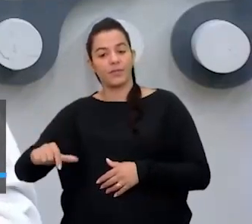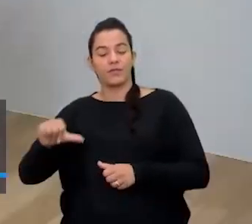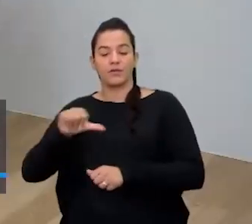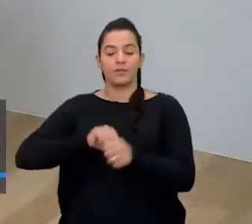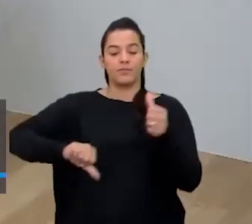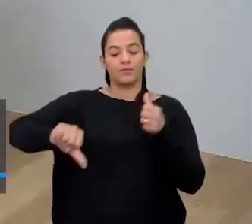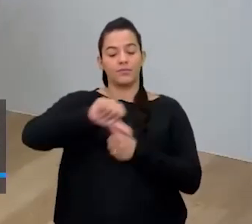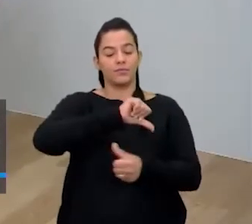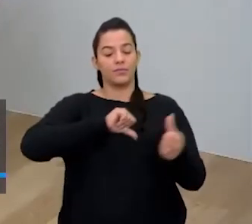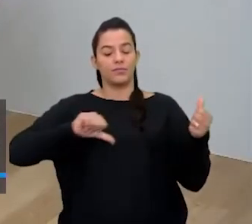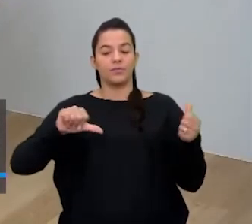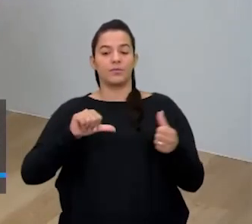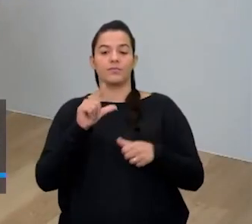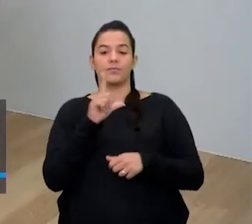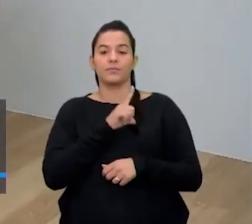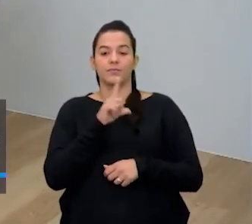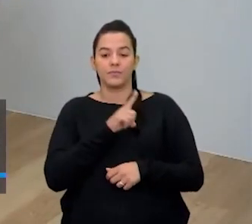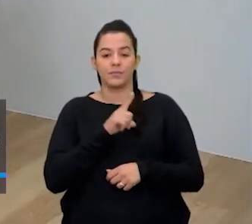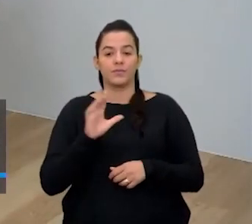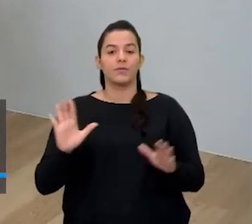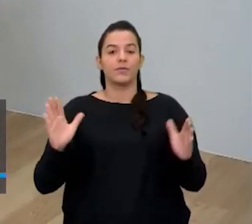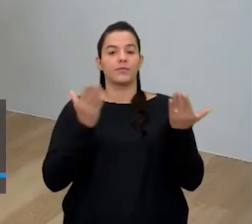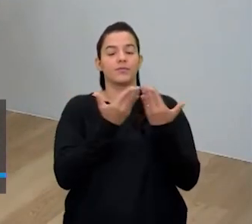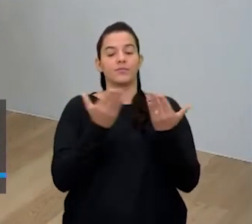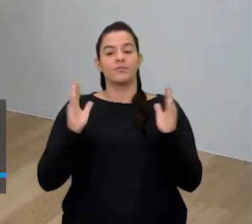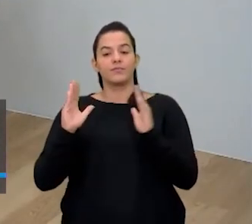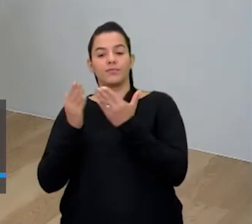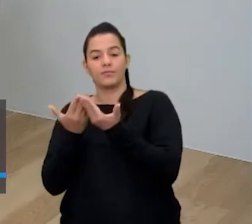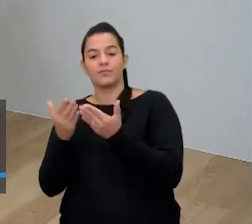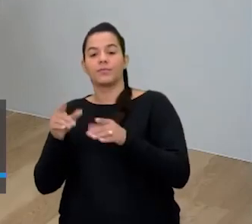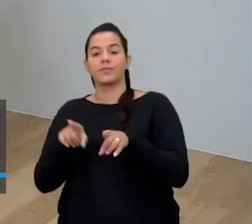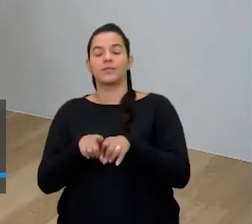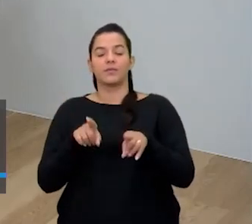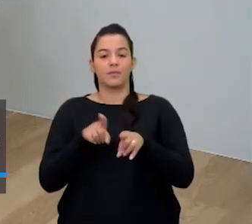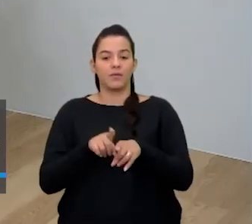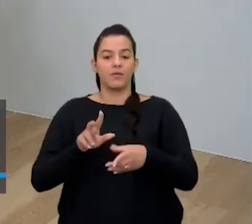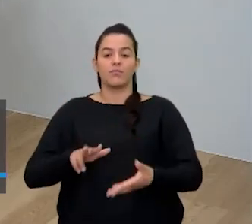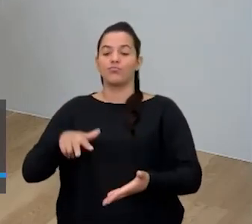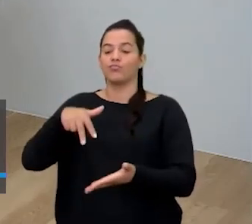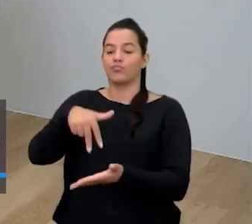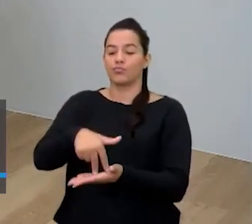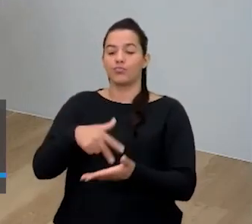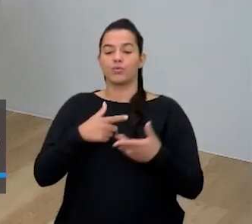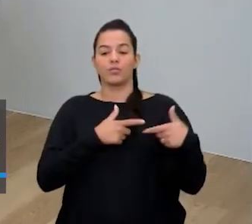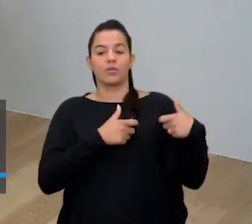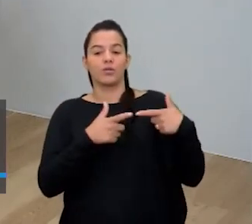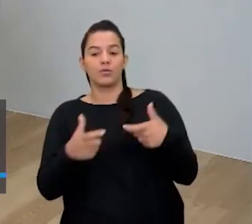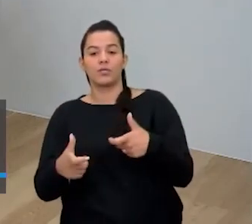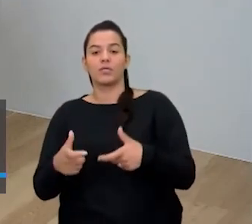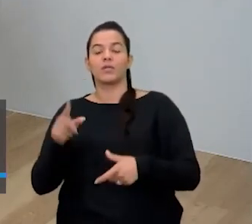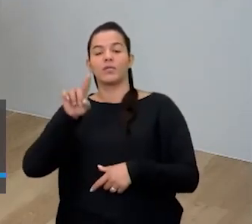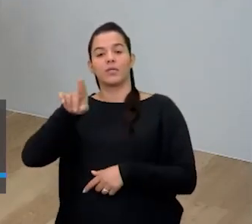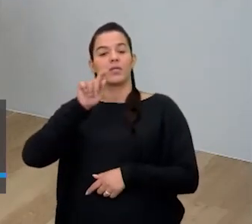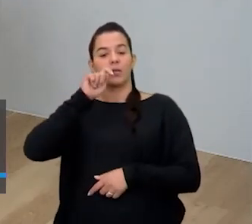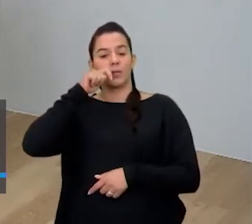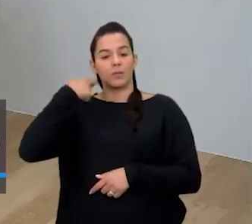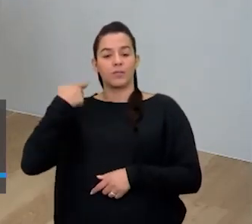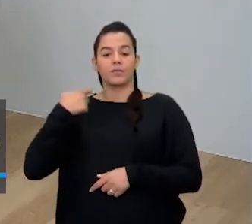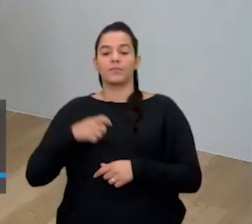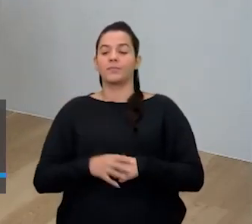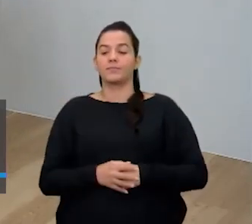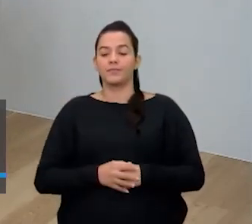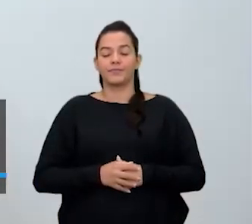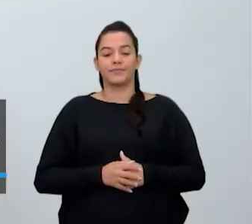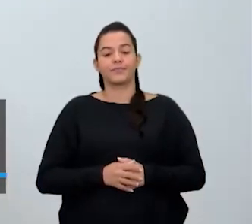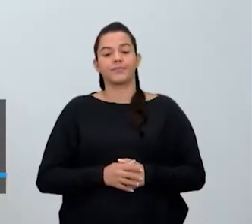contrário ao do fechamento das fronteiras e também impulsionado pela guerra na Ucrânia. Isso. Você tocou num ponto